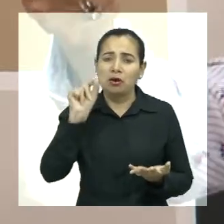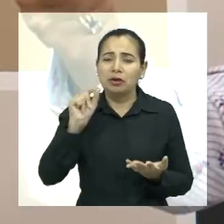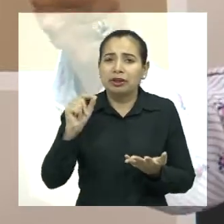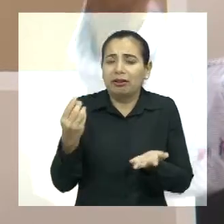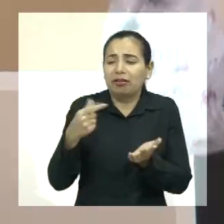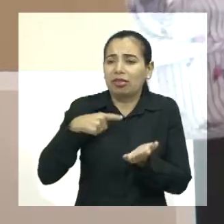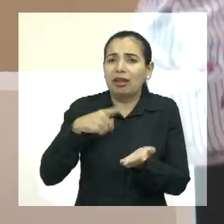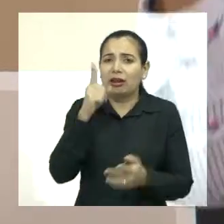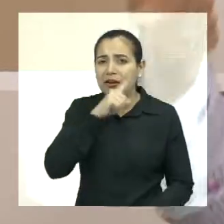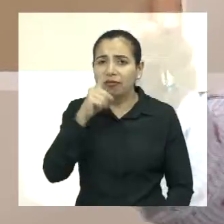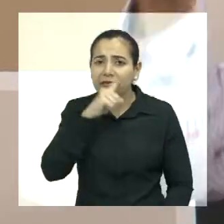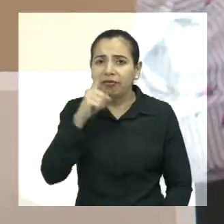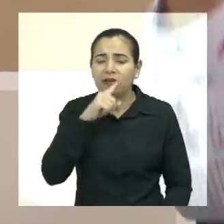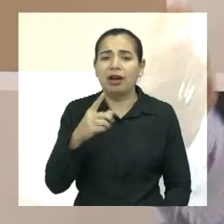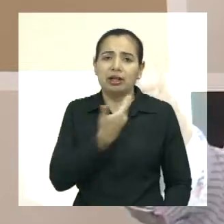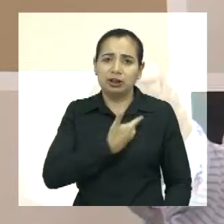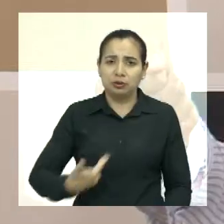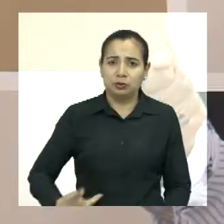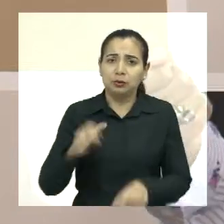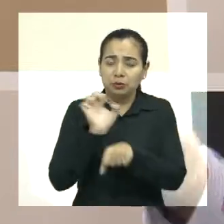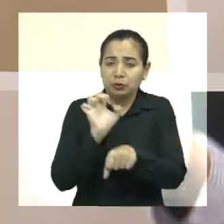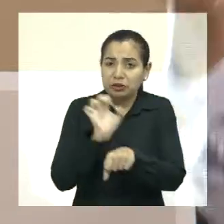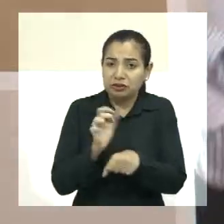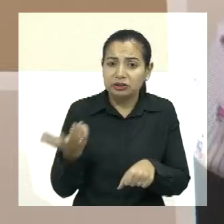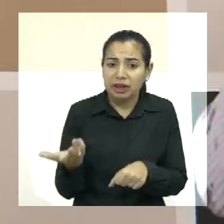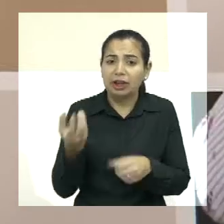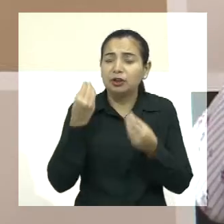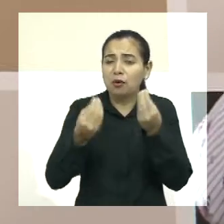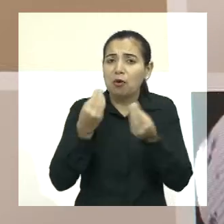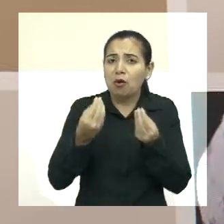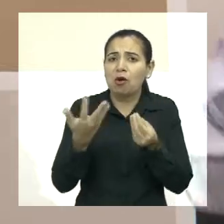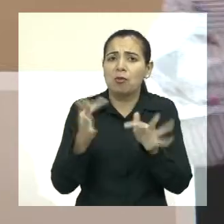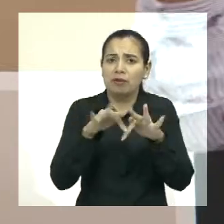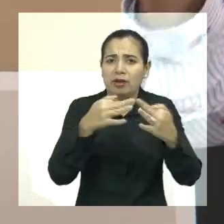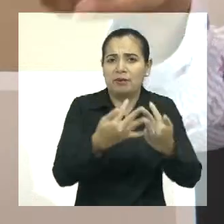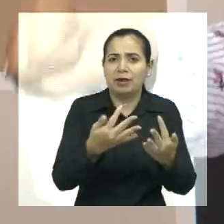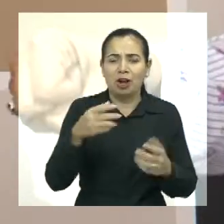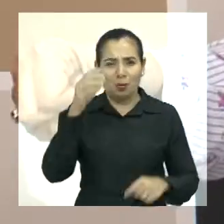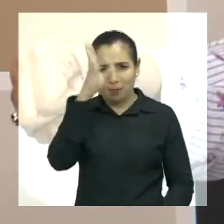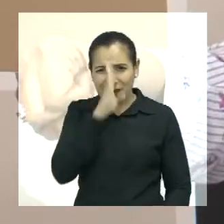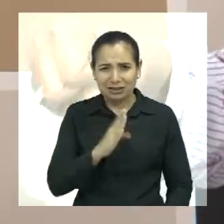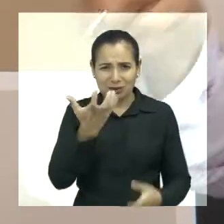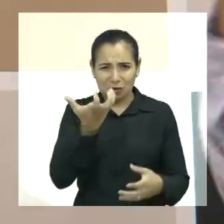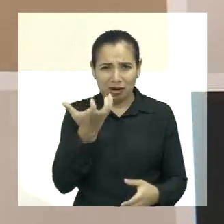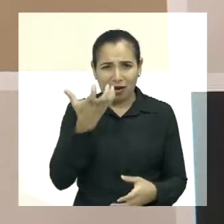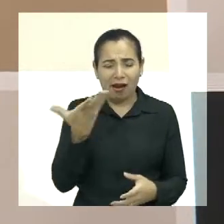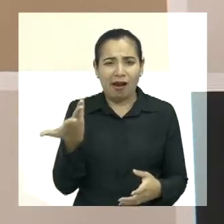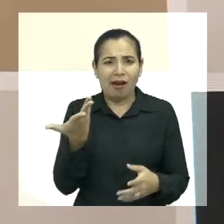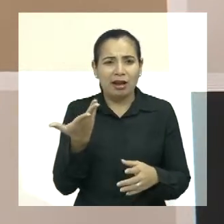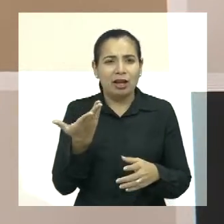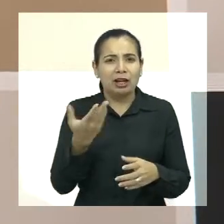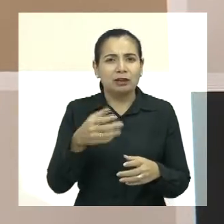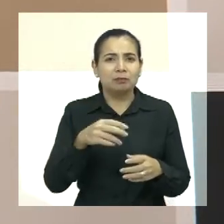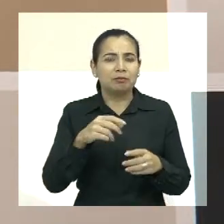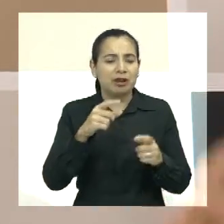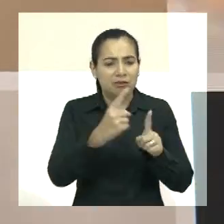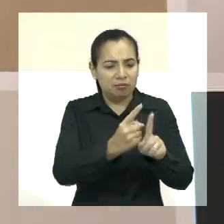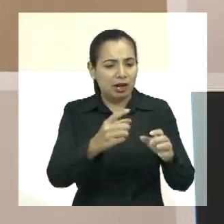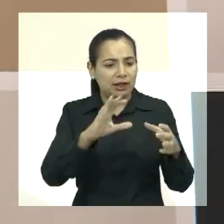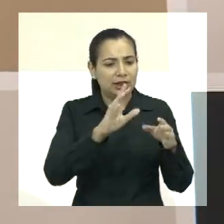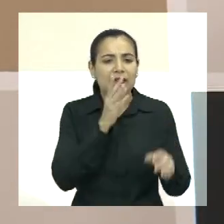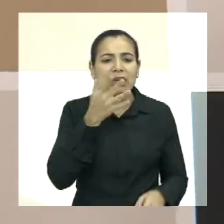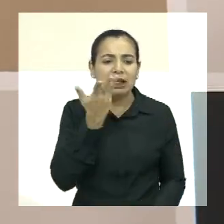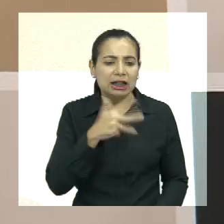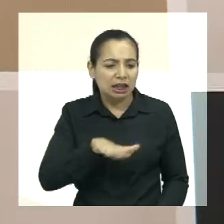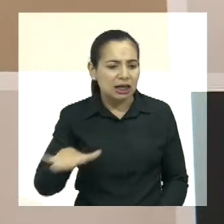e reconhecendo a capacidade da família na formação, o Brasil vem querer tirar da família a formação íntima das crianças,